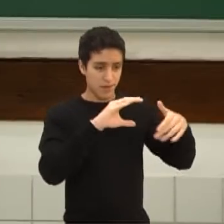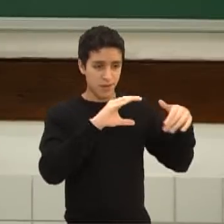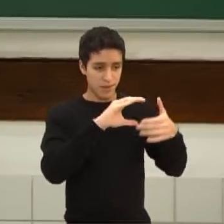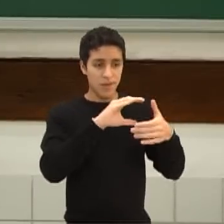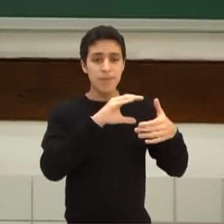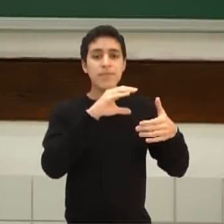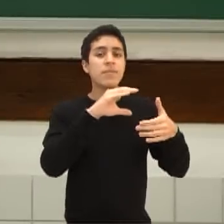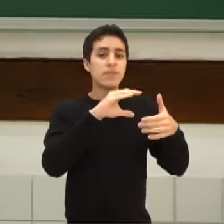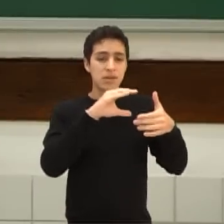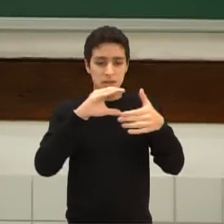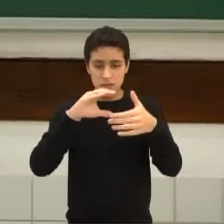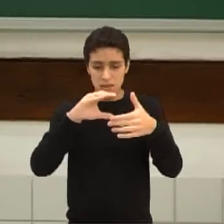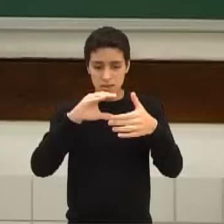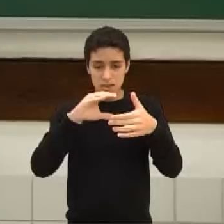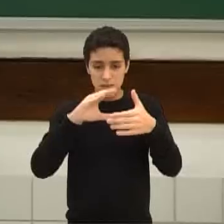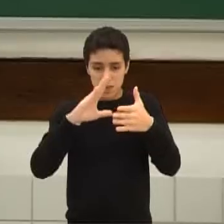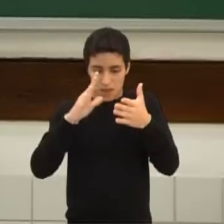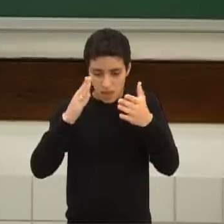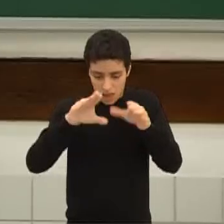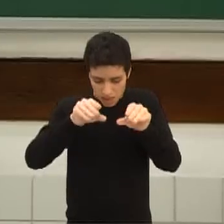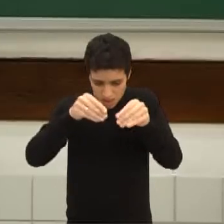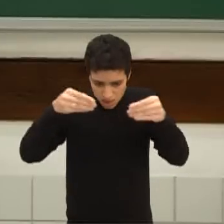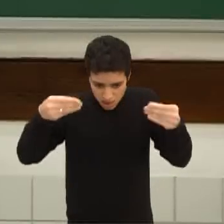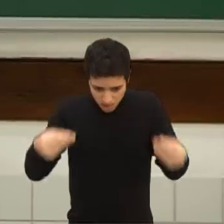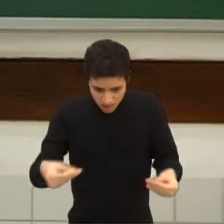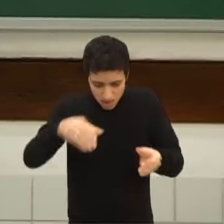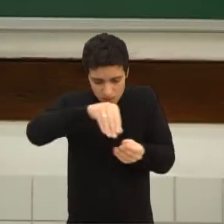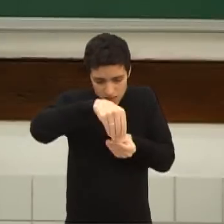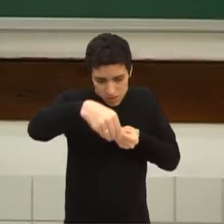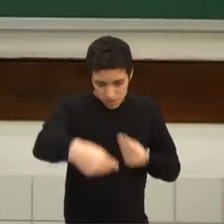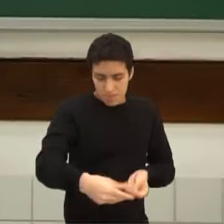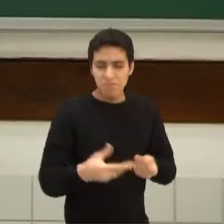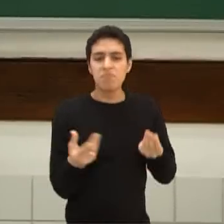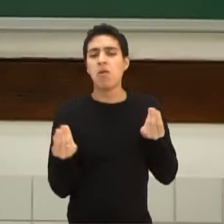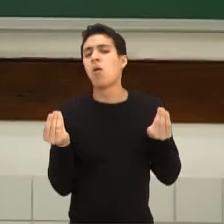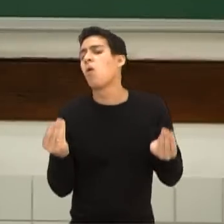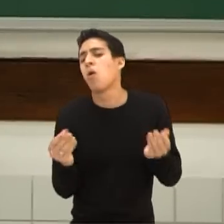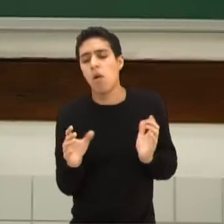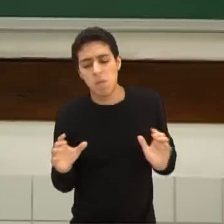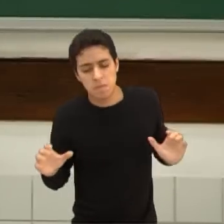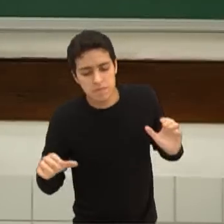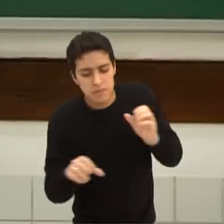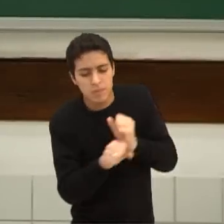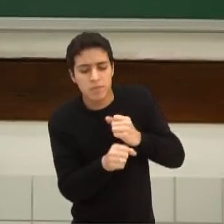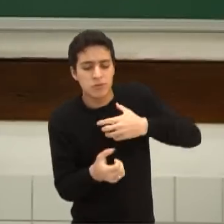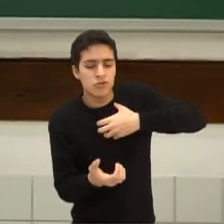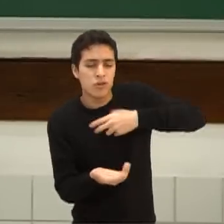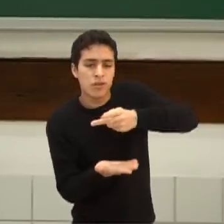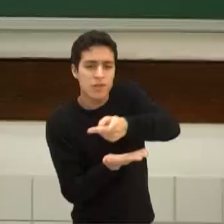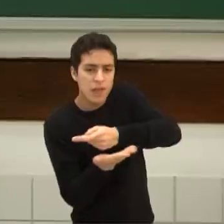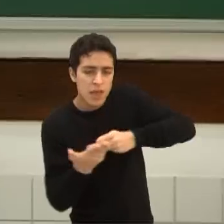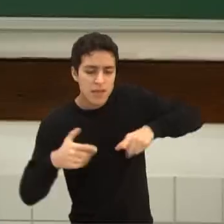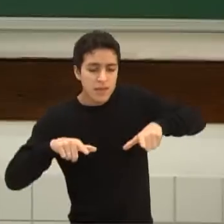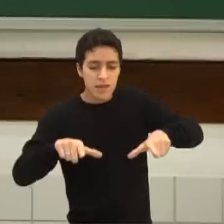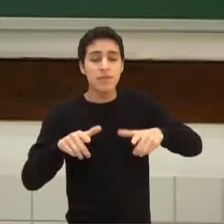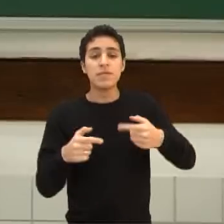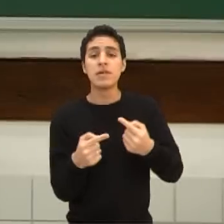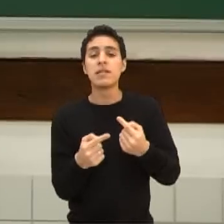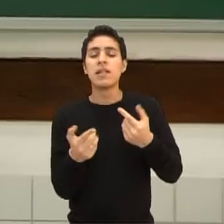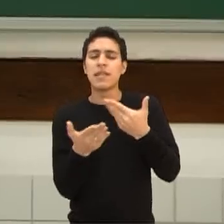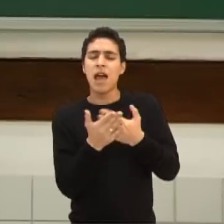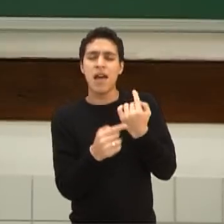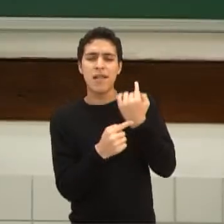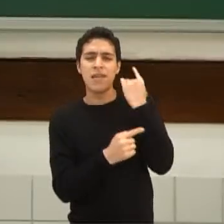que planificar. Se eu abrir esse dado, como fica a planificação? Na aula 110,